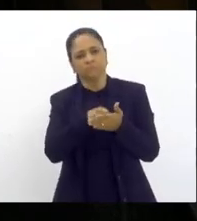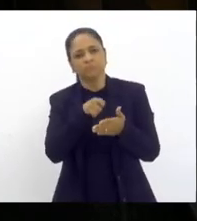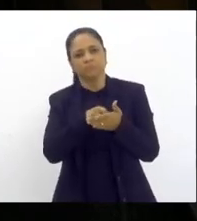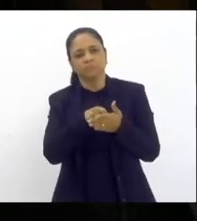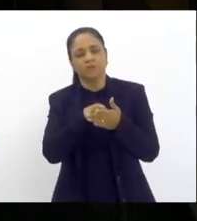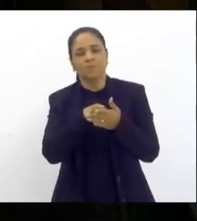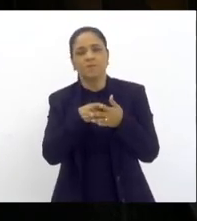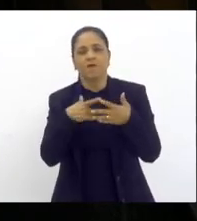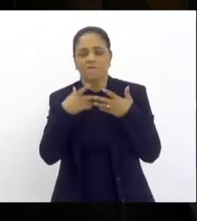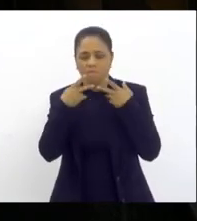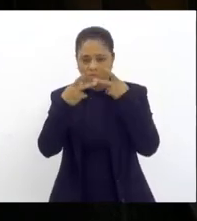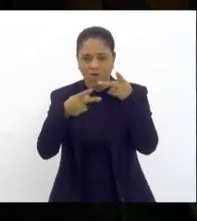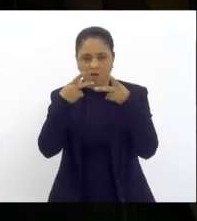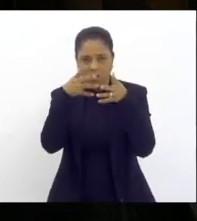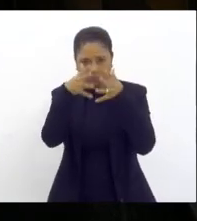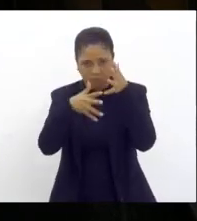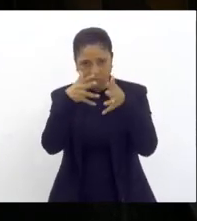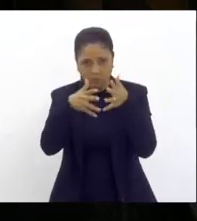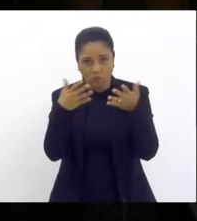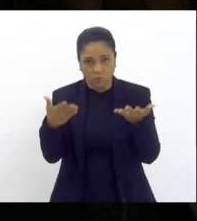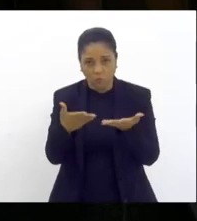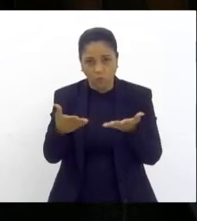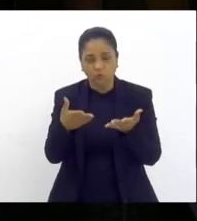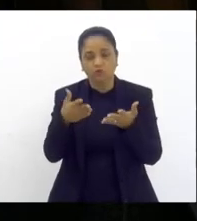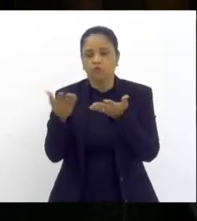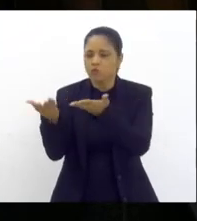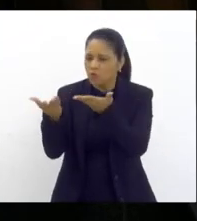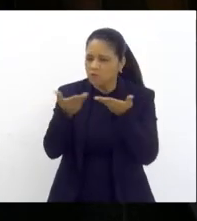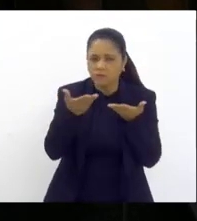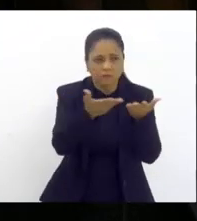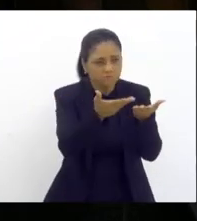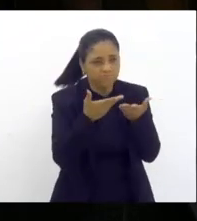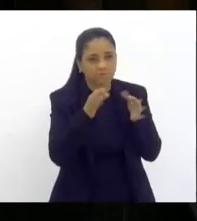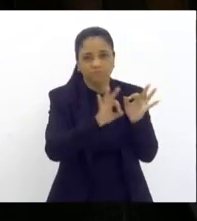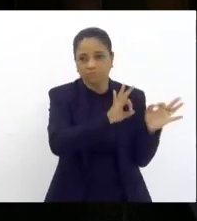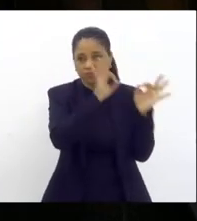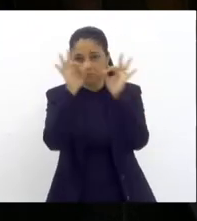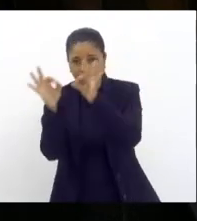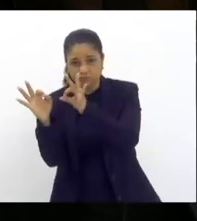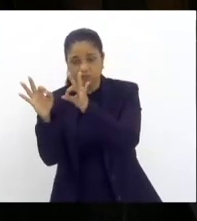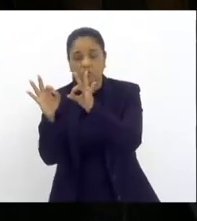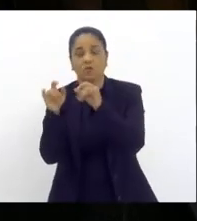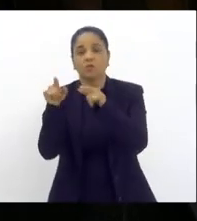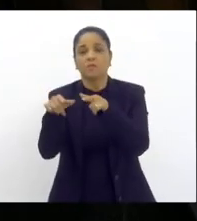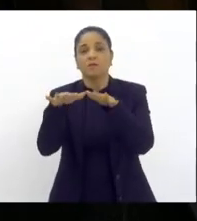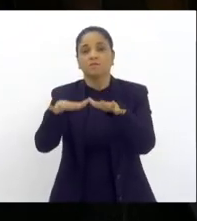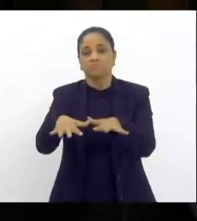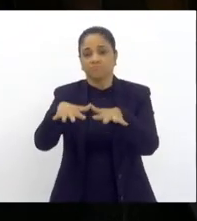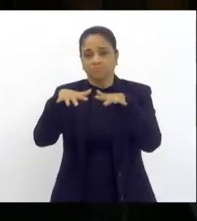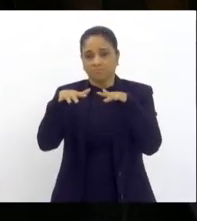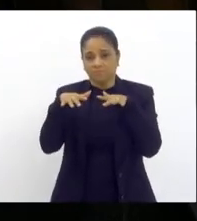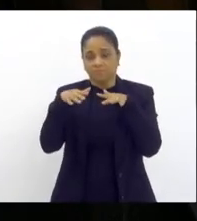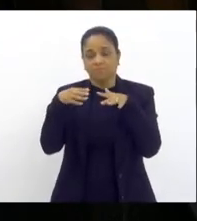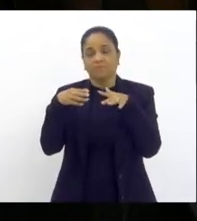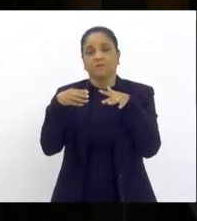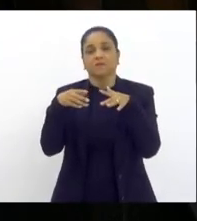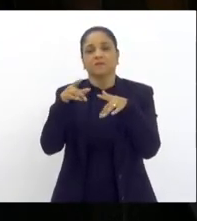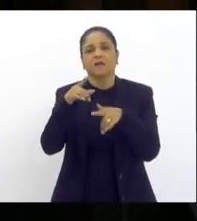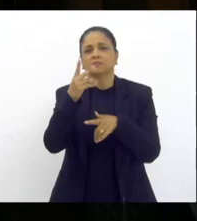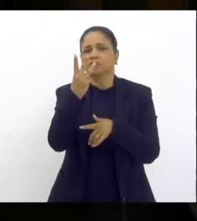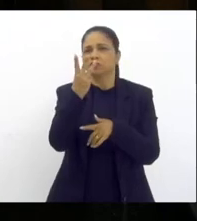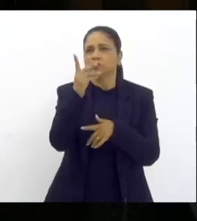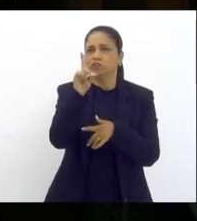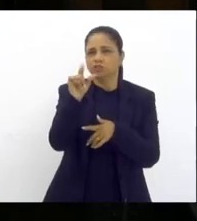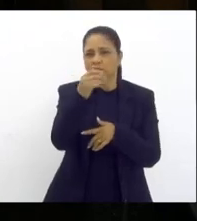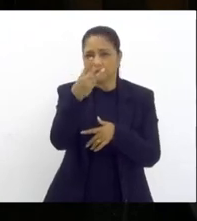convidar a todos que estão nos vendo, e também os deputados, a uma sessão solene que vai acontecer no dia 3 de abril, às 15